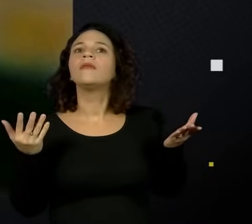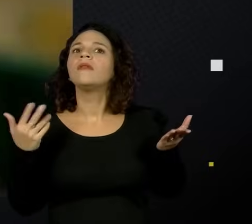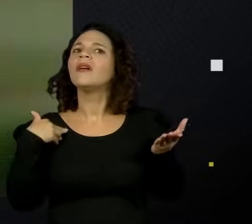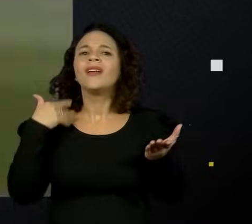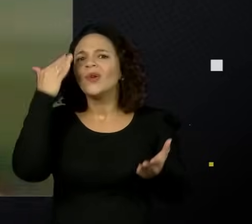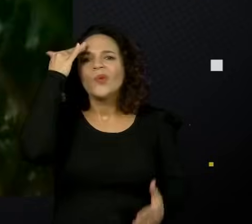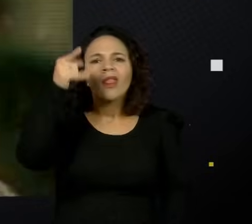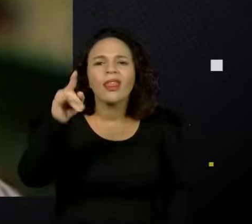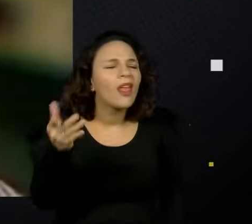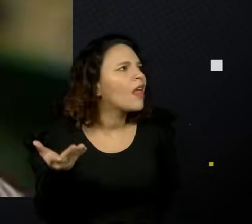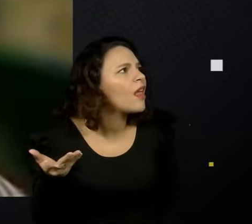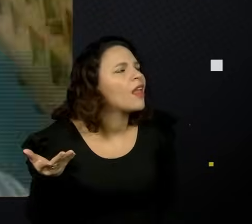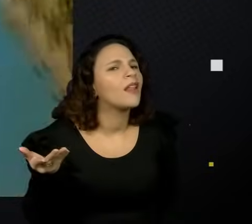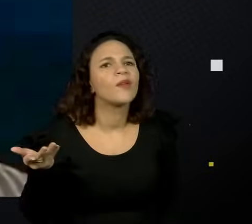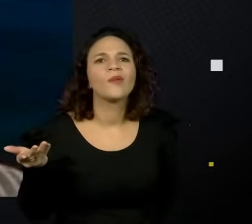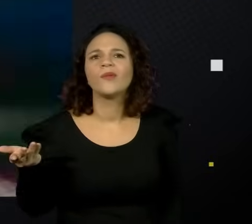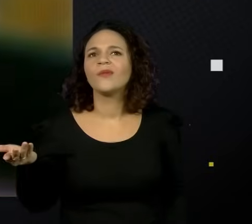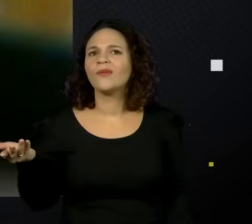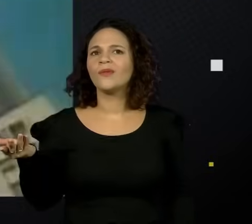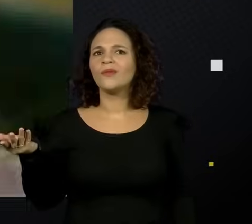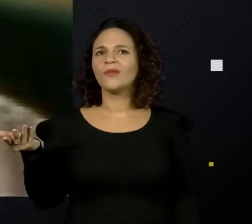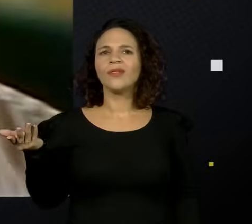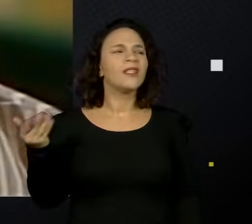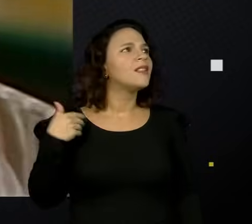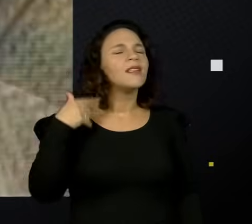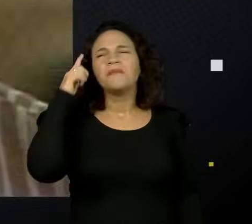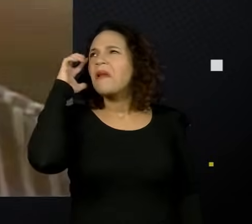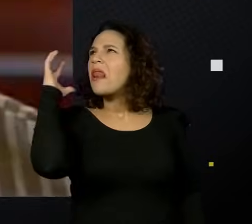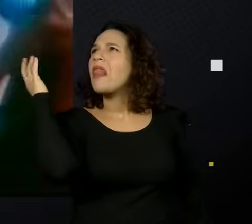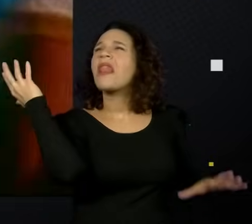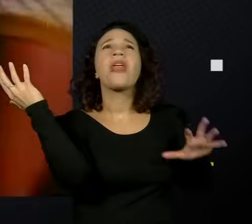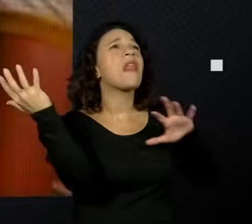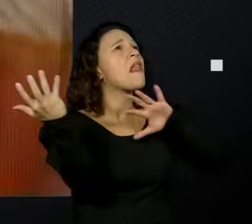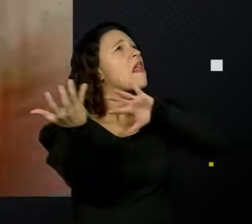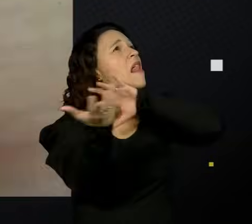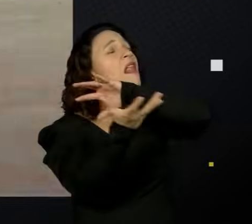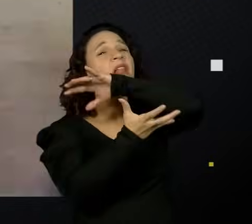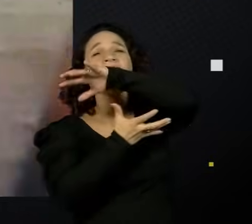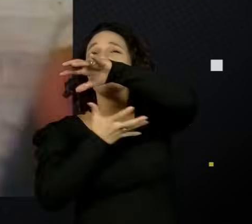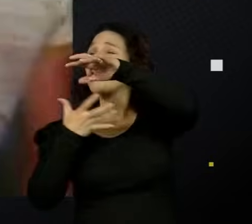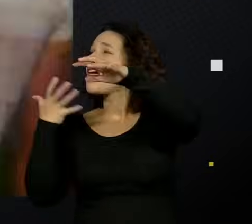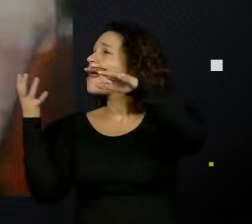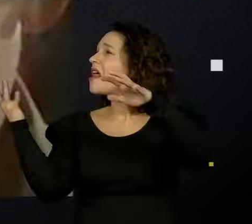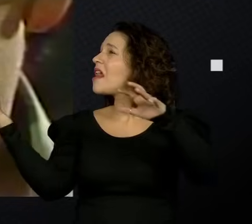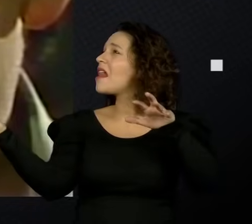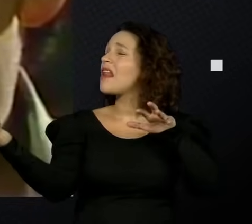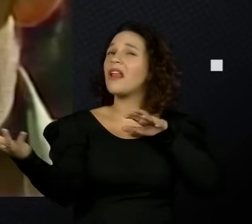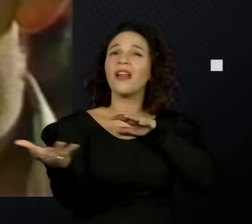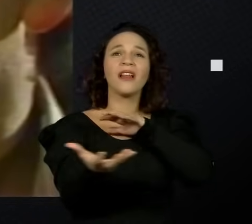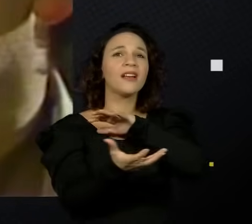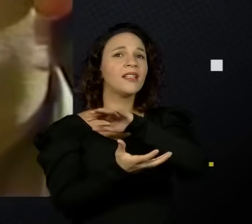entendo essas coisas. É por isso que a minha cabeça precisa de favor.